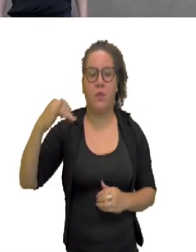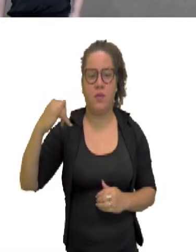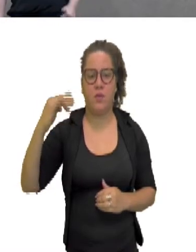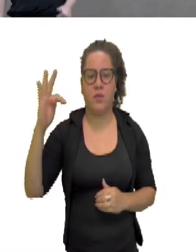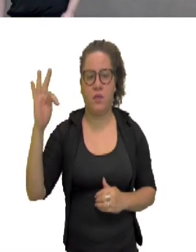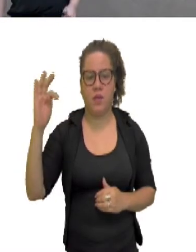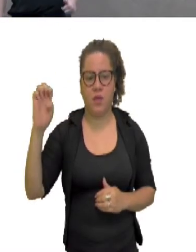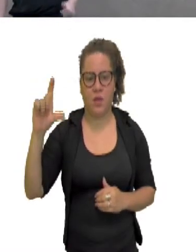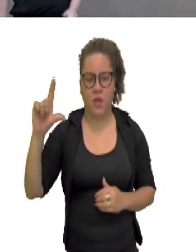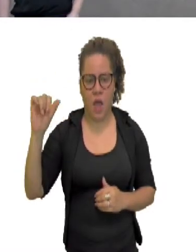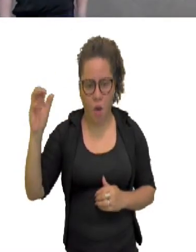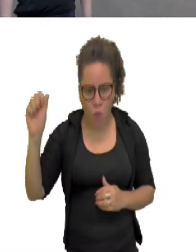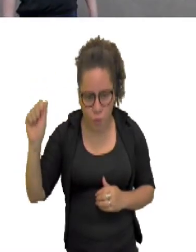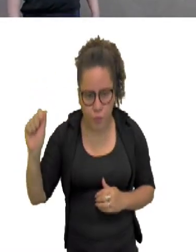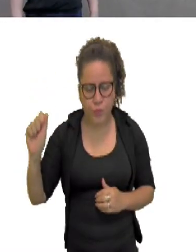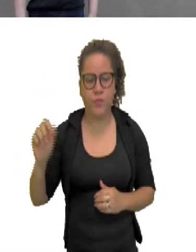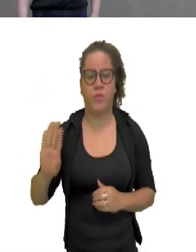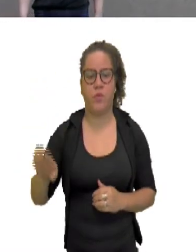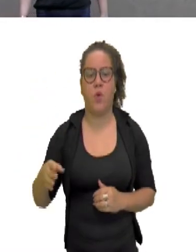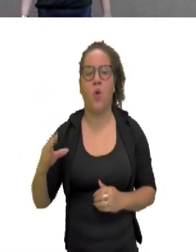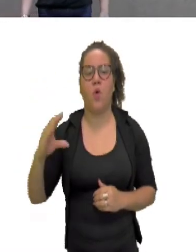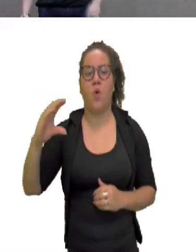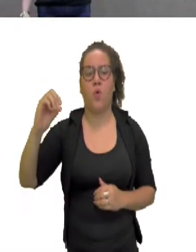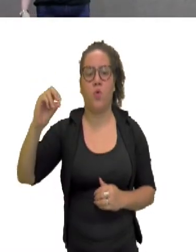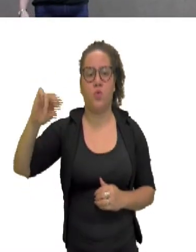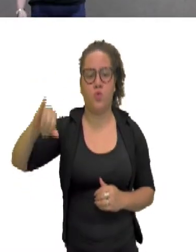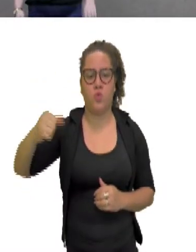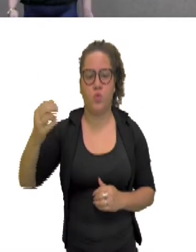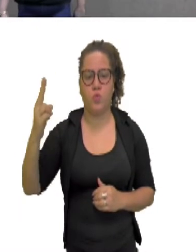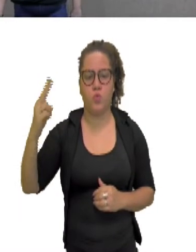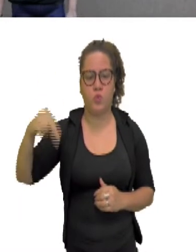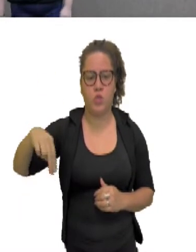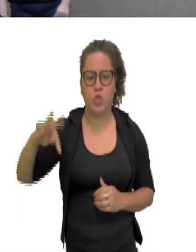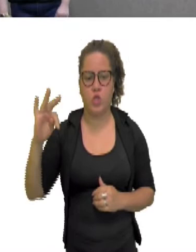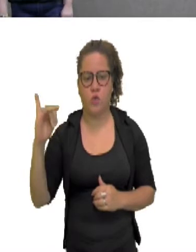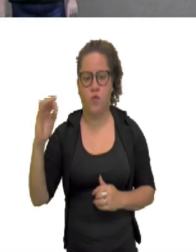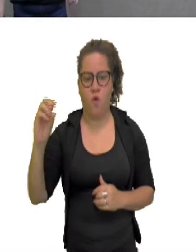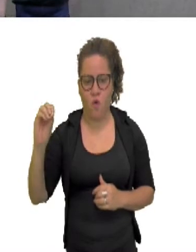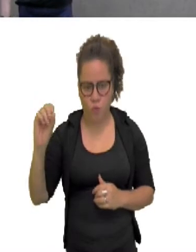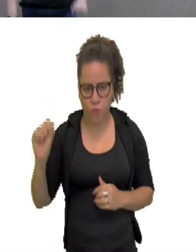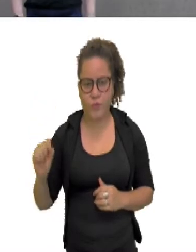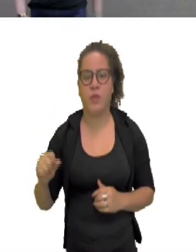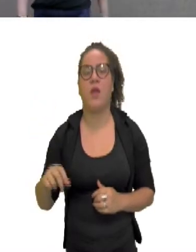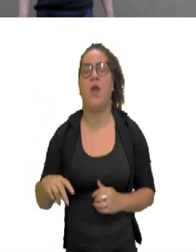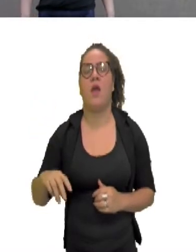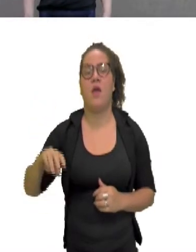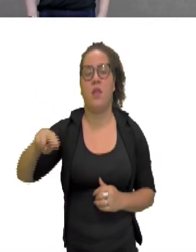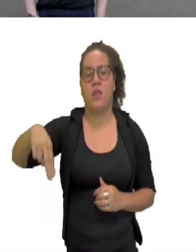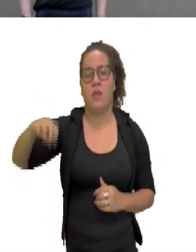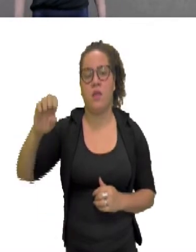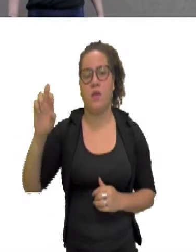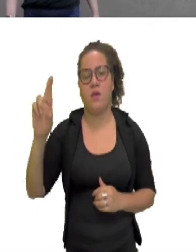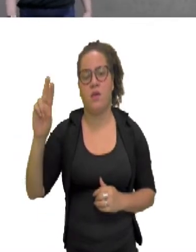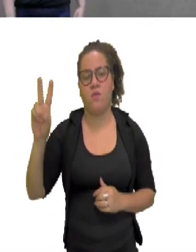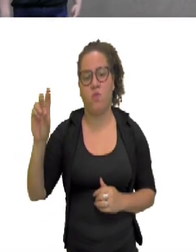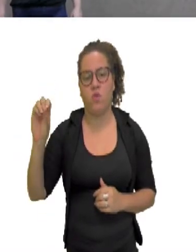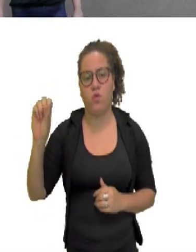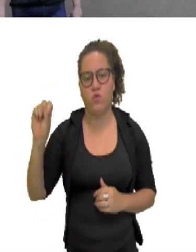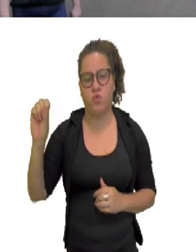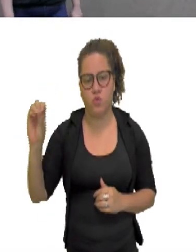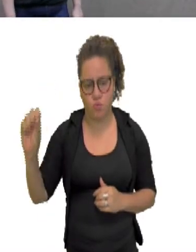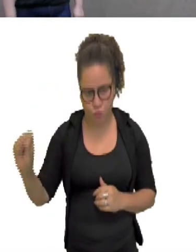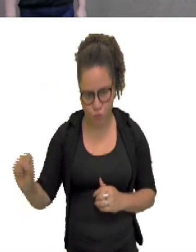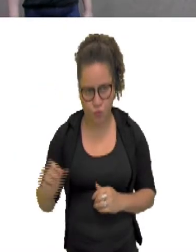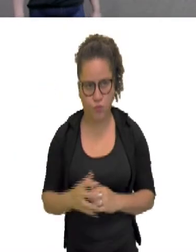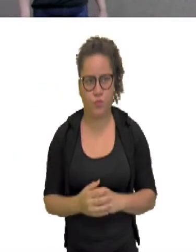nervoso, cada qual com a sua função. E nós vamos ver agora. Tecido epitelial apresenta